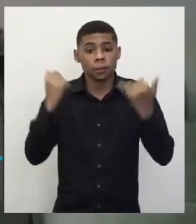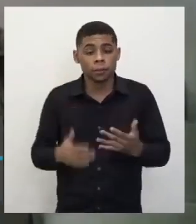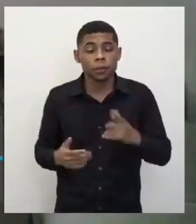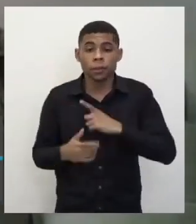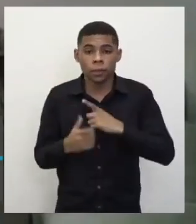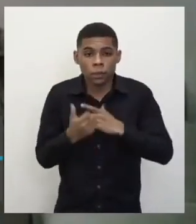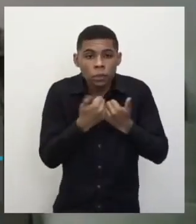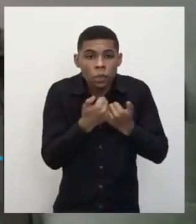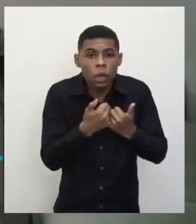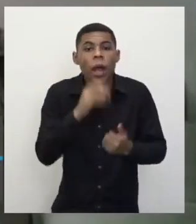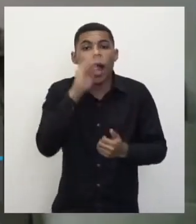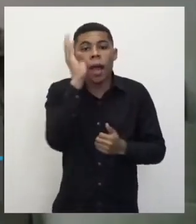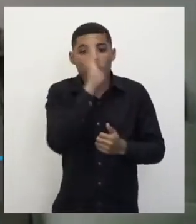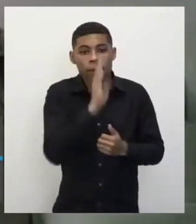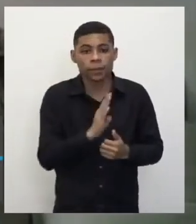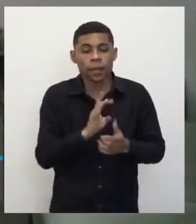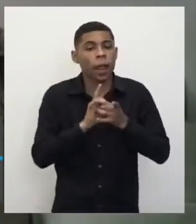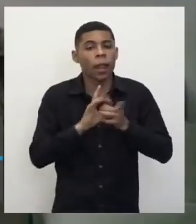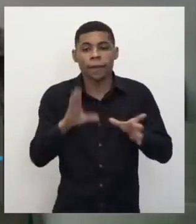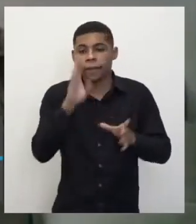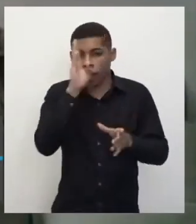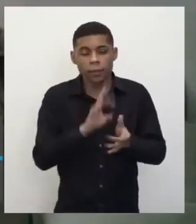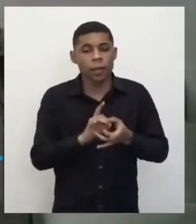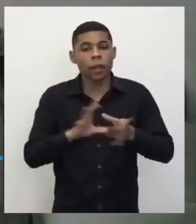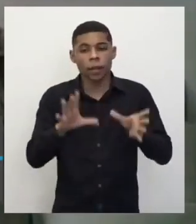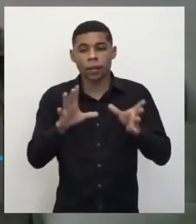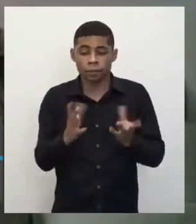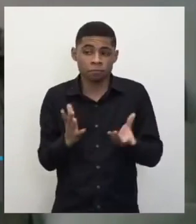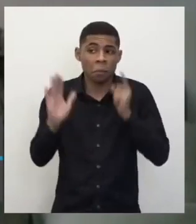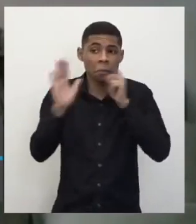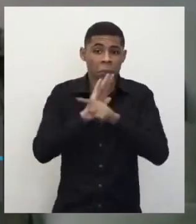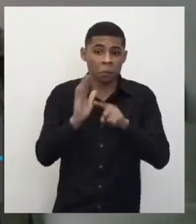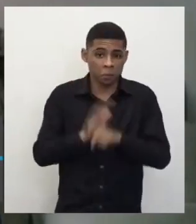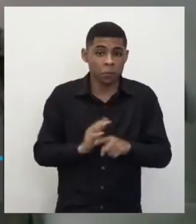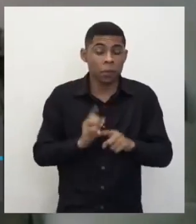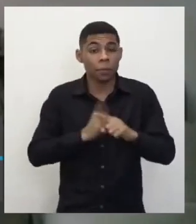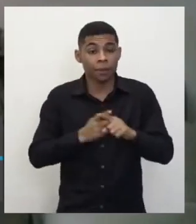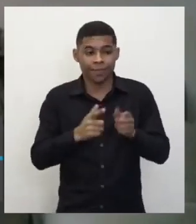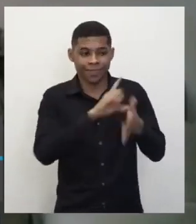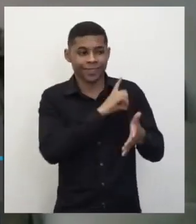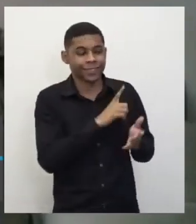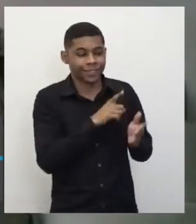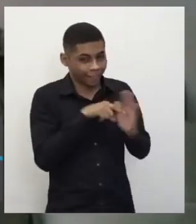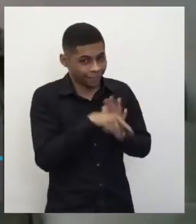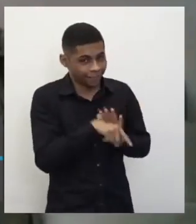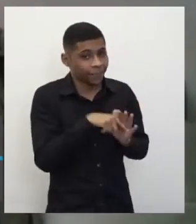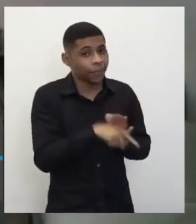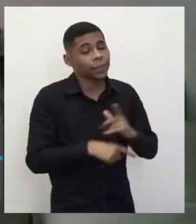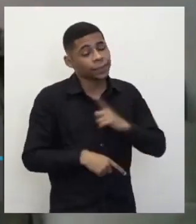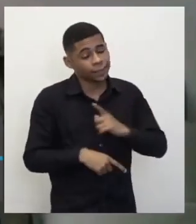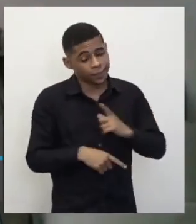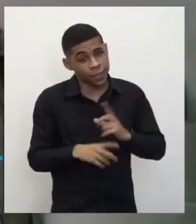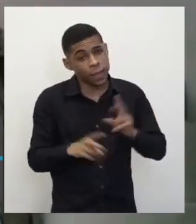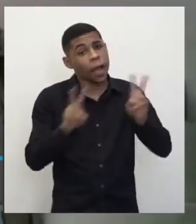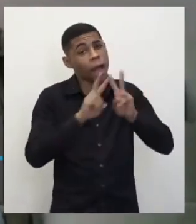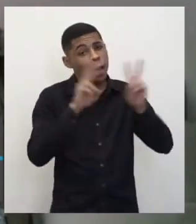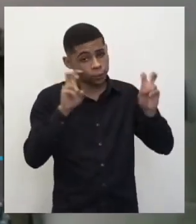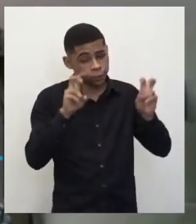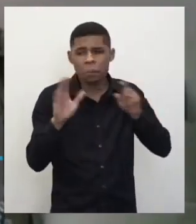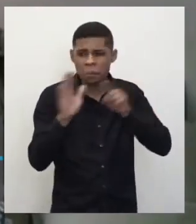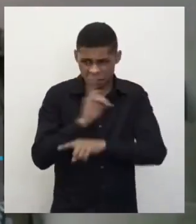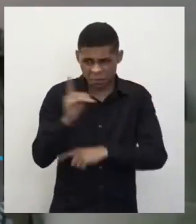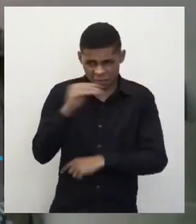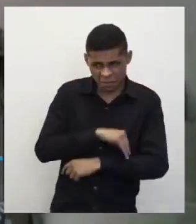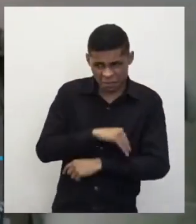jogos gratuitos. Então, quem vai fazer esse tipo de pergunta é porque fez uma pesquisa sobre o assunto.